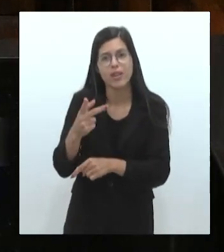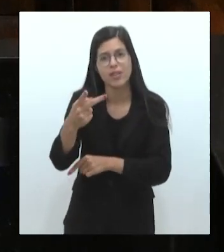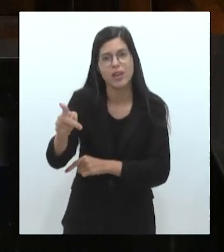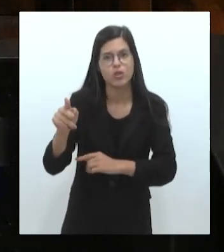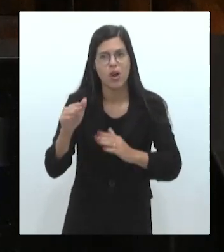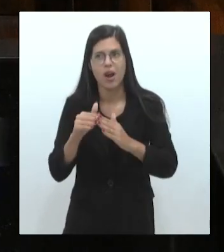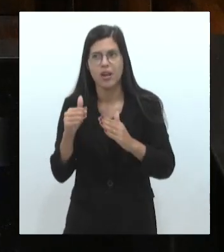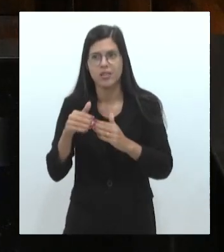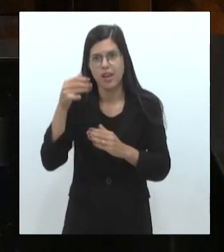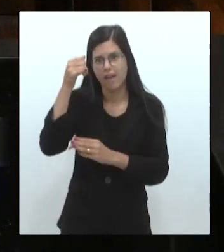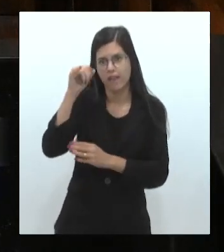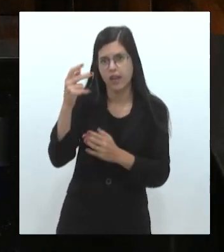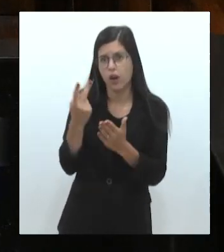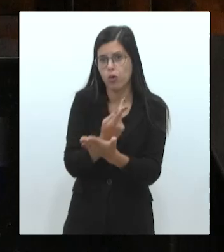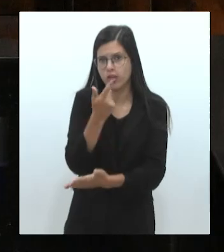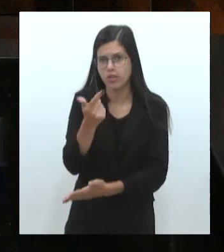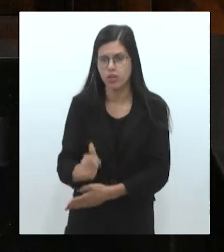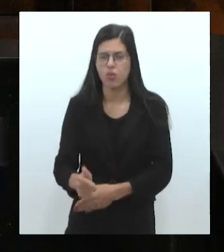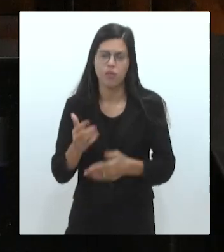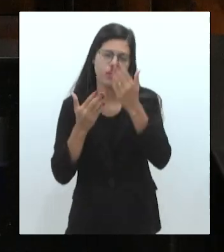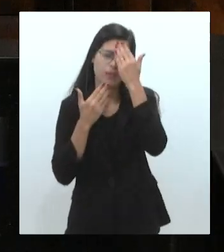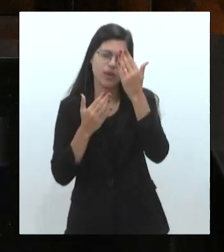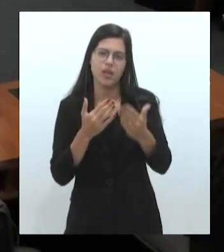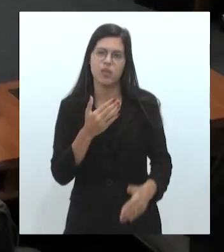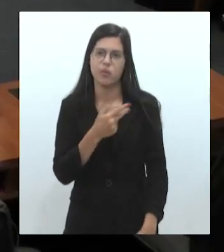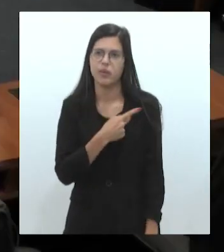que aconteceu com você novamente. Muito obrigado, presidente.